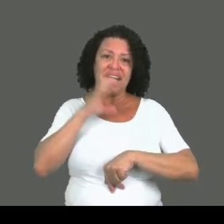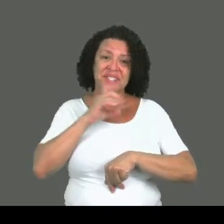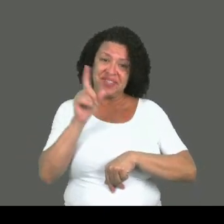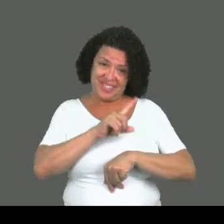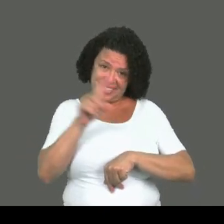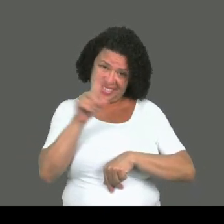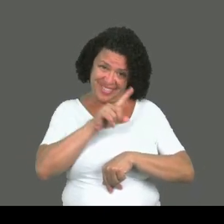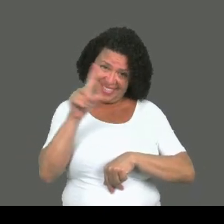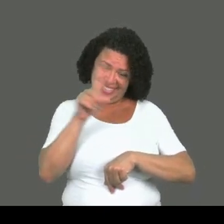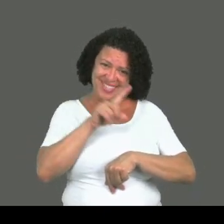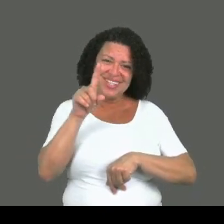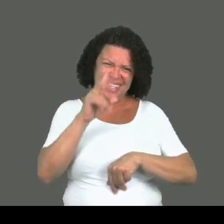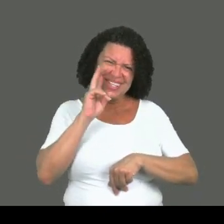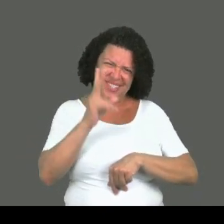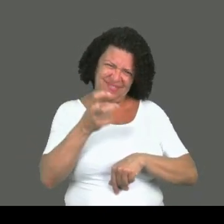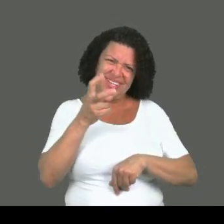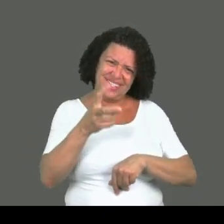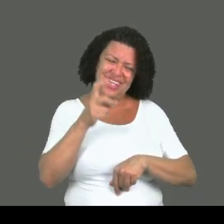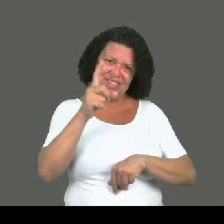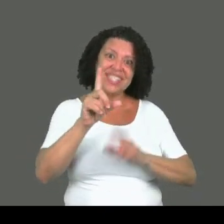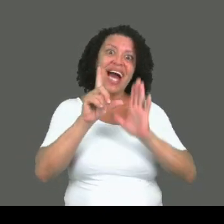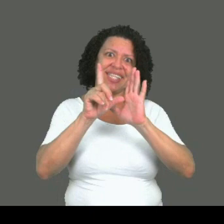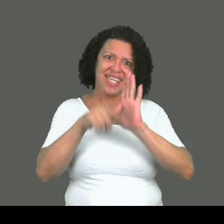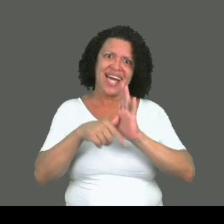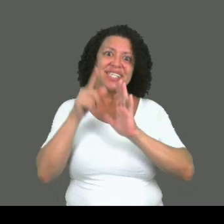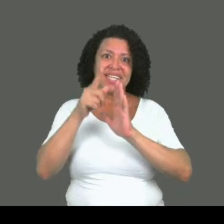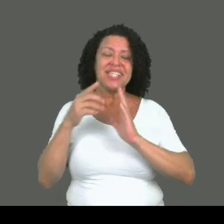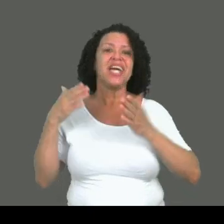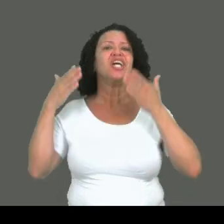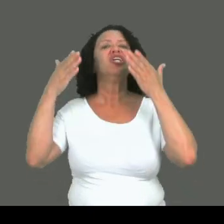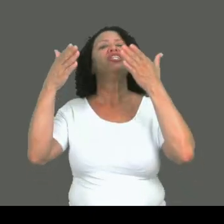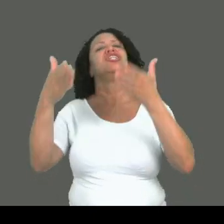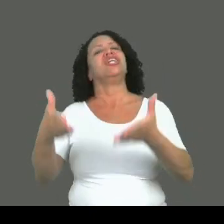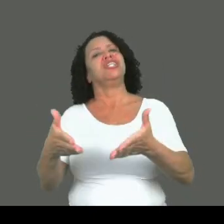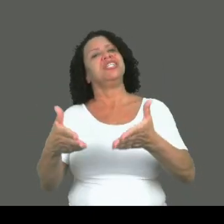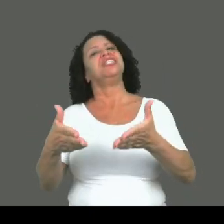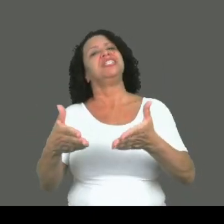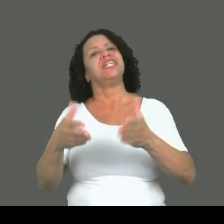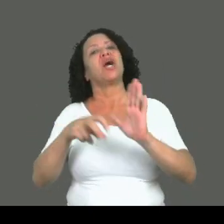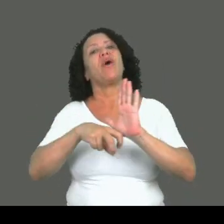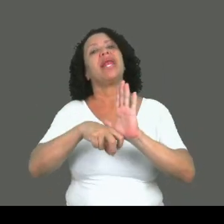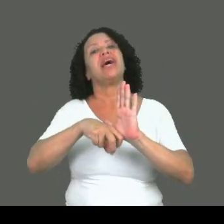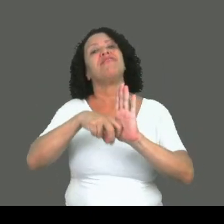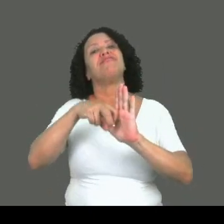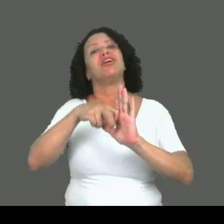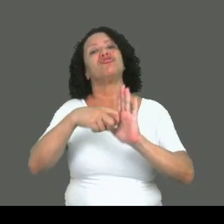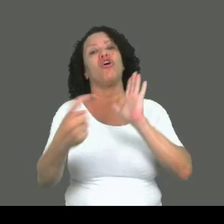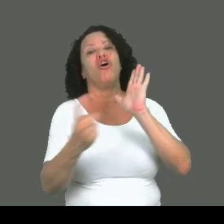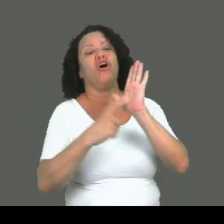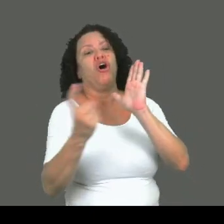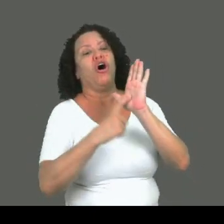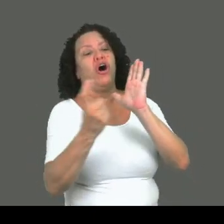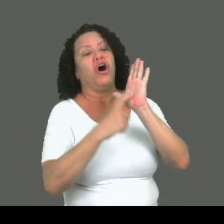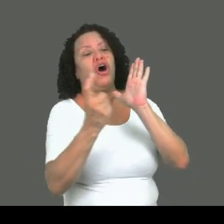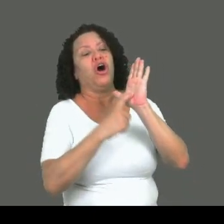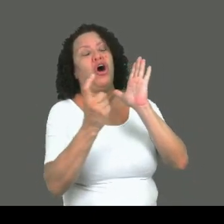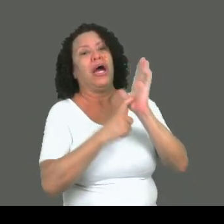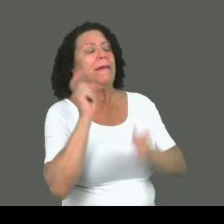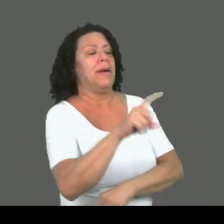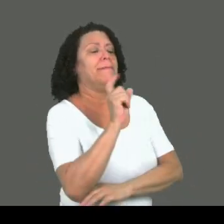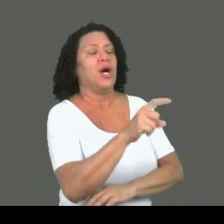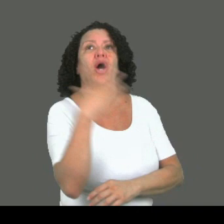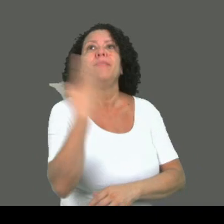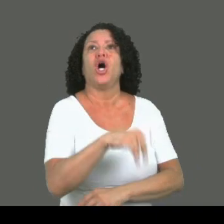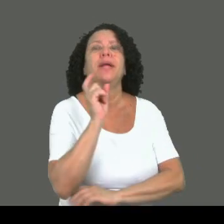ansioso. Você já percebeu quando a gente está atrasado, a gente chega vai chamar o elevador e a gente não aperta uma vez, a gente aperta e fica lá